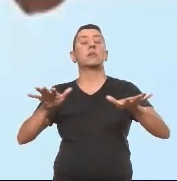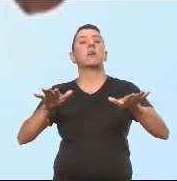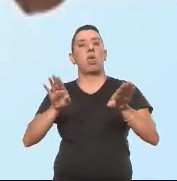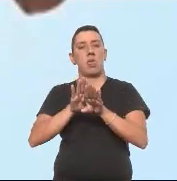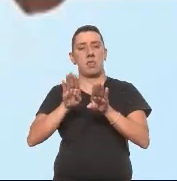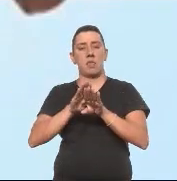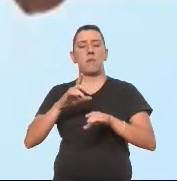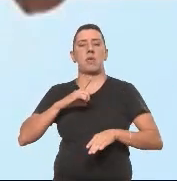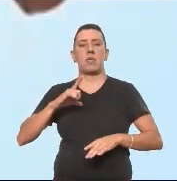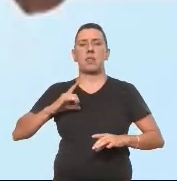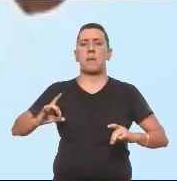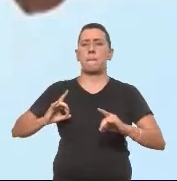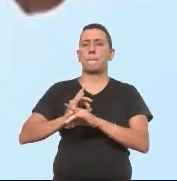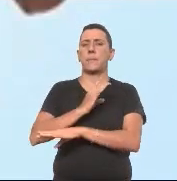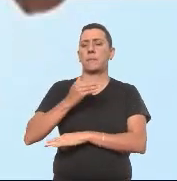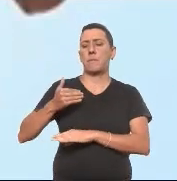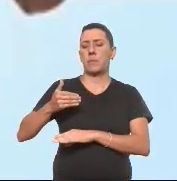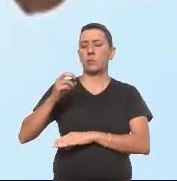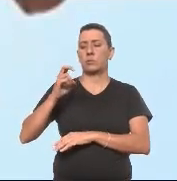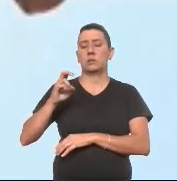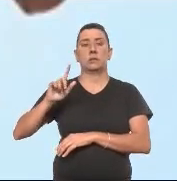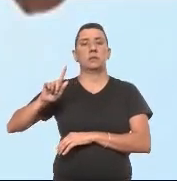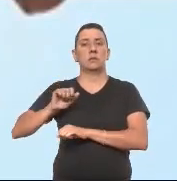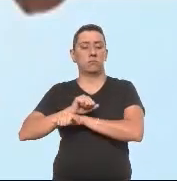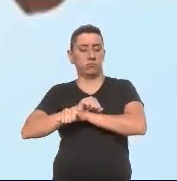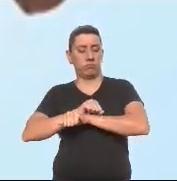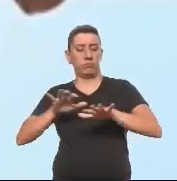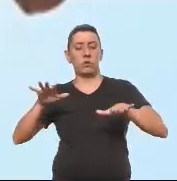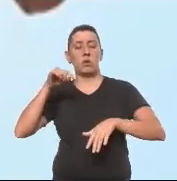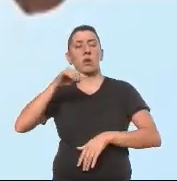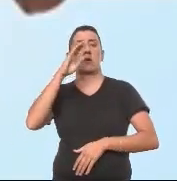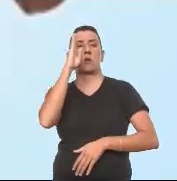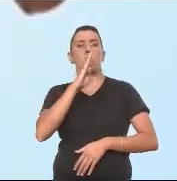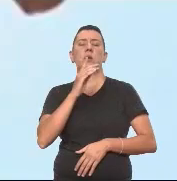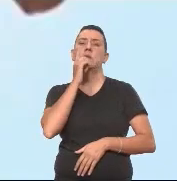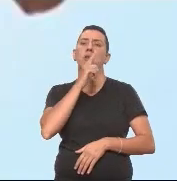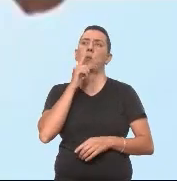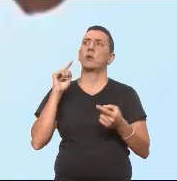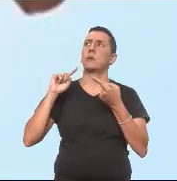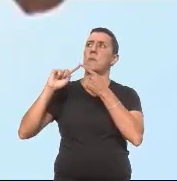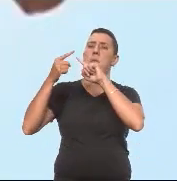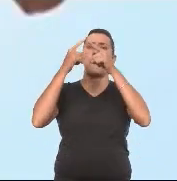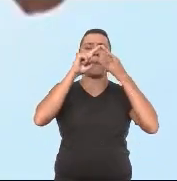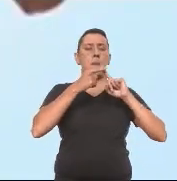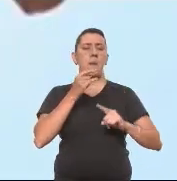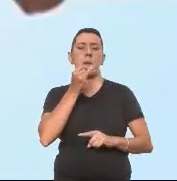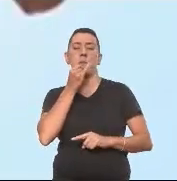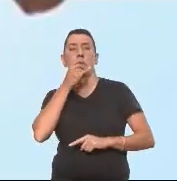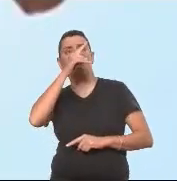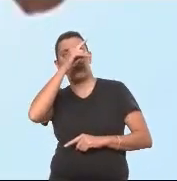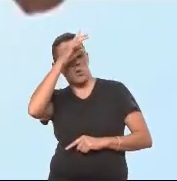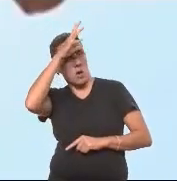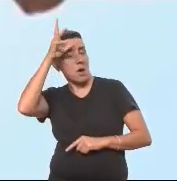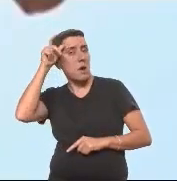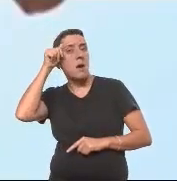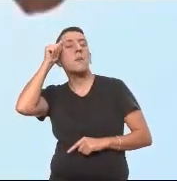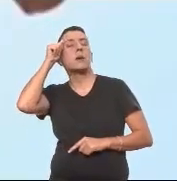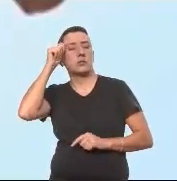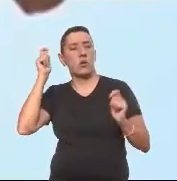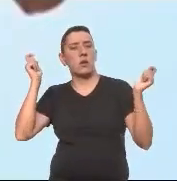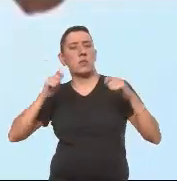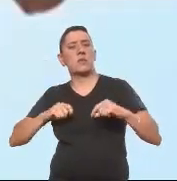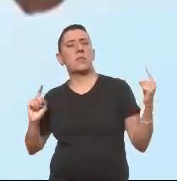tecnologia 5g nossos esforços ajudam a conectar o país em áreas remotas como a amazônica temos orgulho de